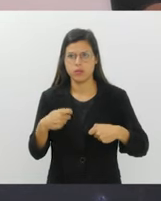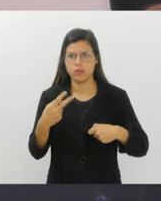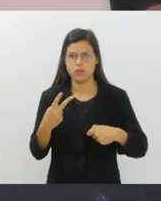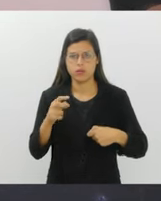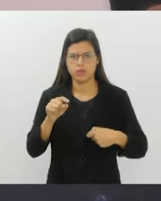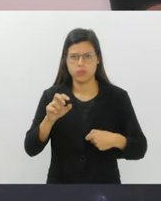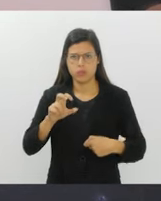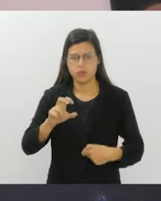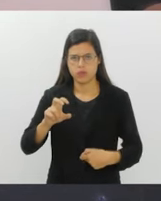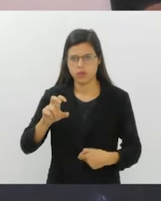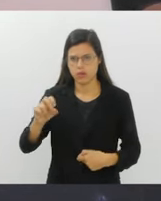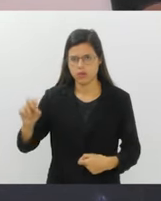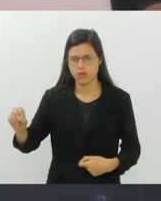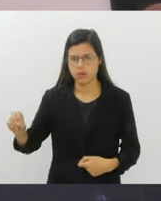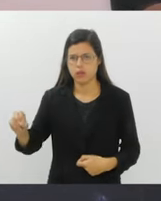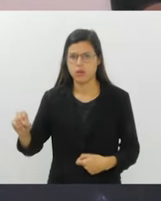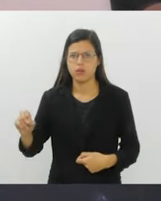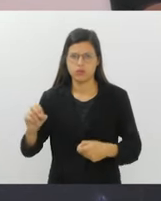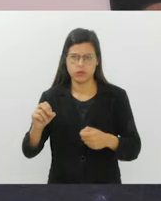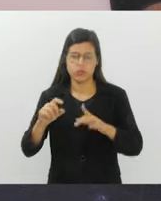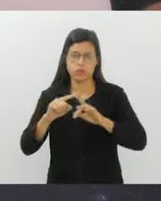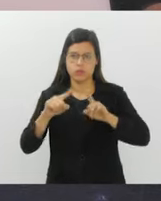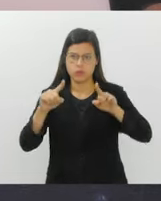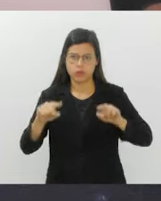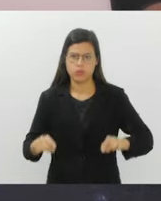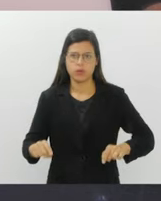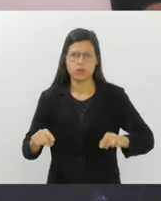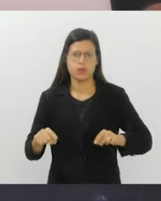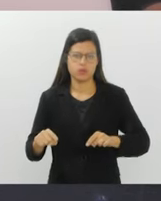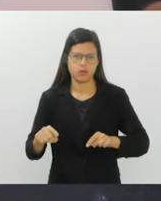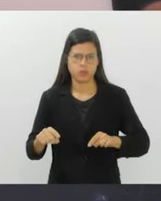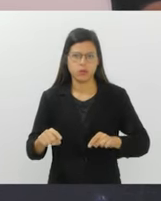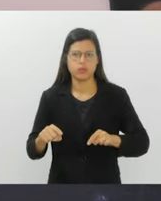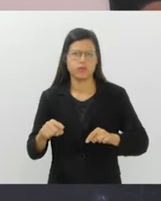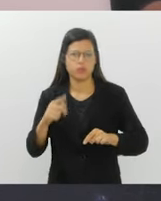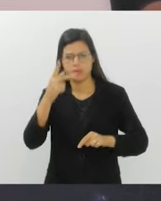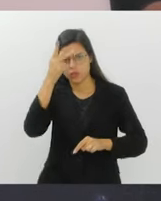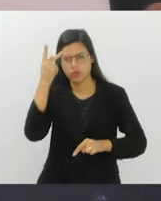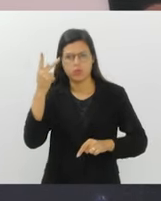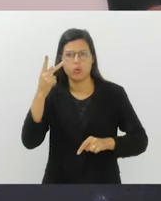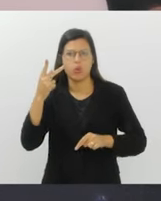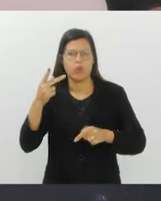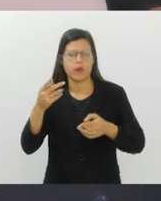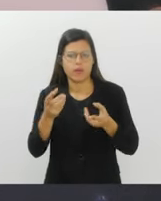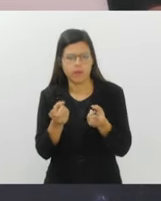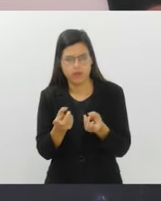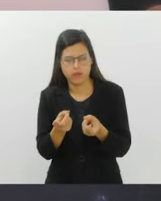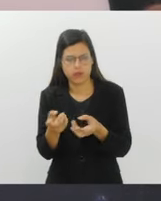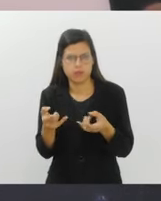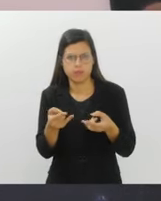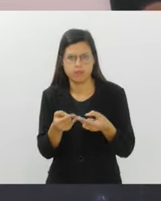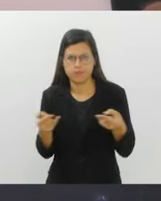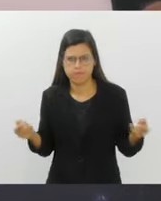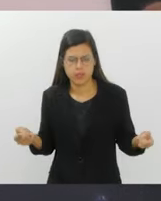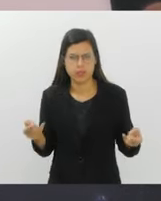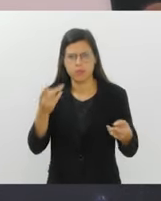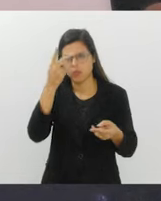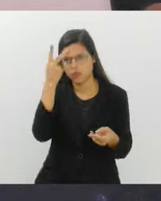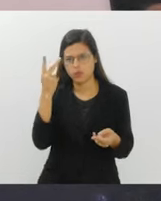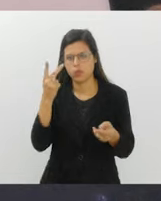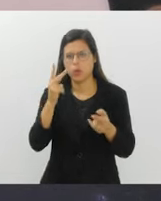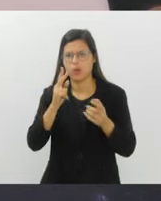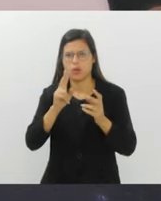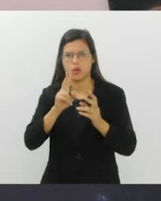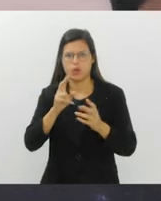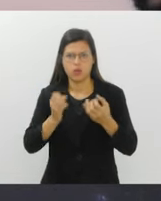2.500 operários que lá estão, maquinistas, mecânicos, bilheteiros, enfim, toda uma